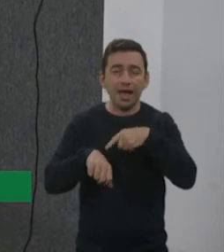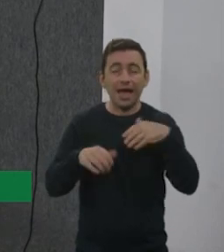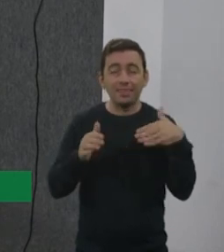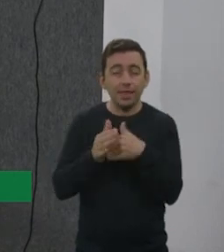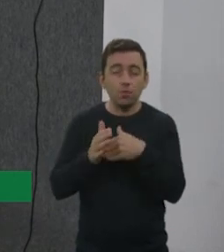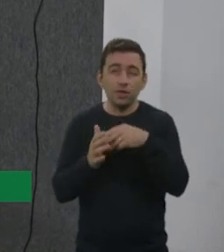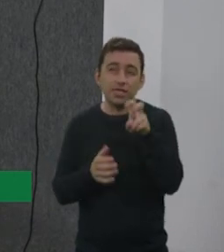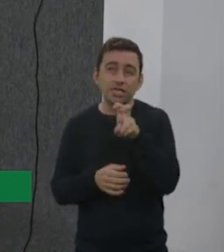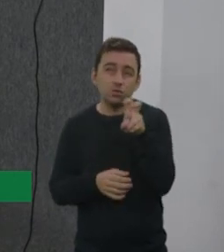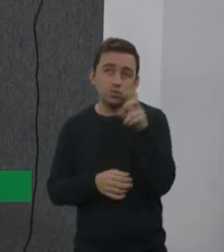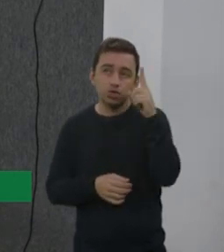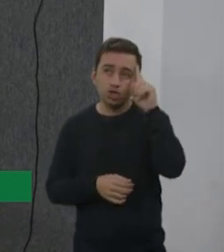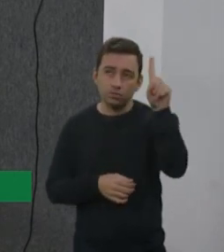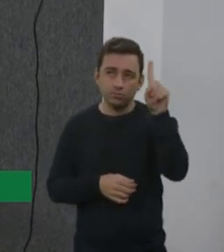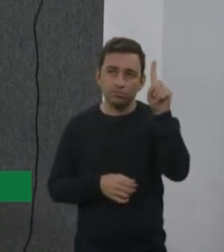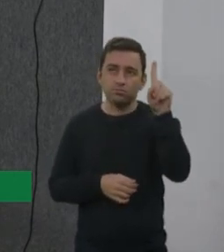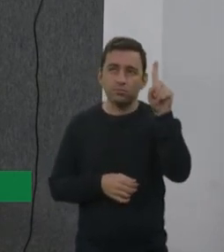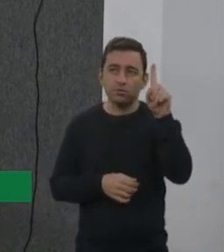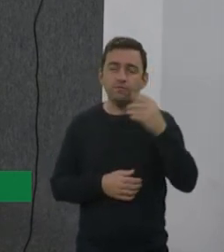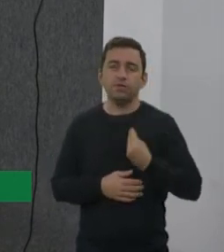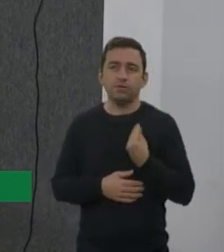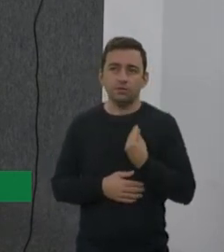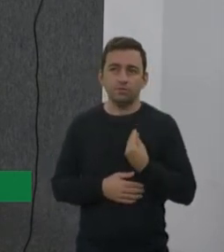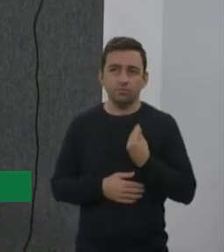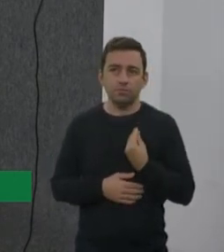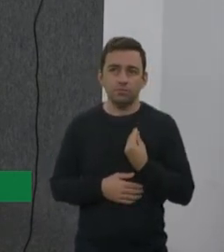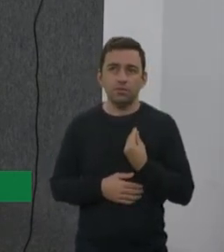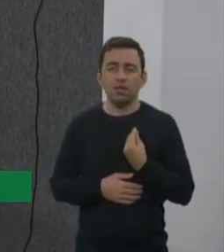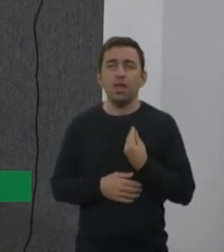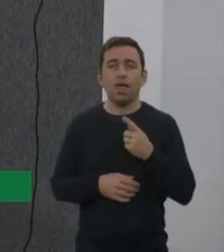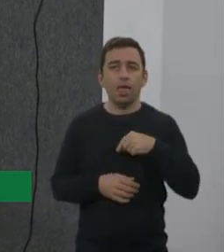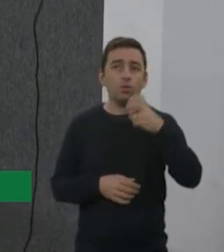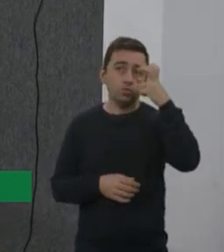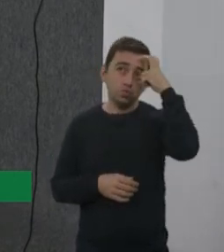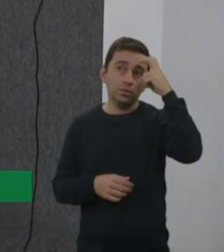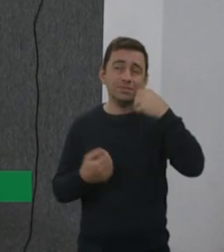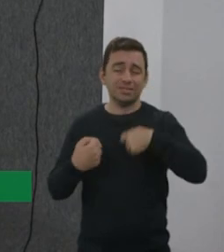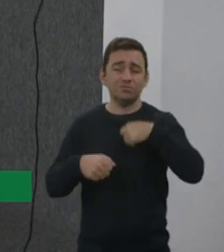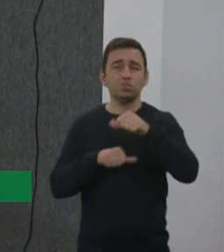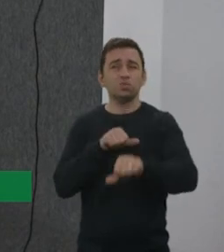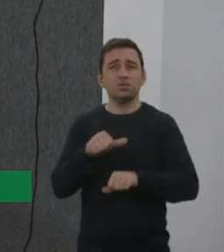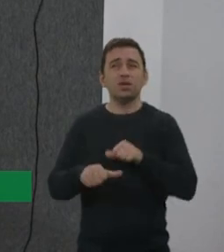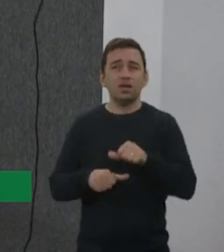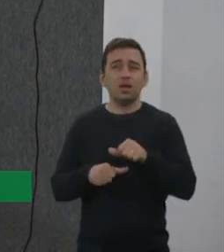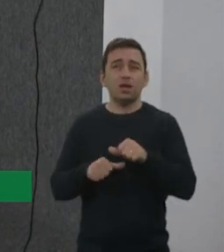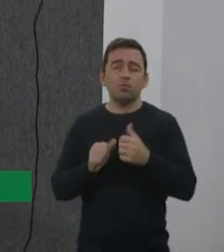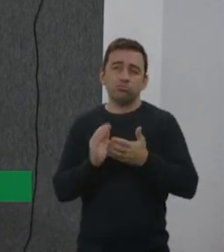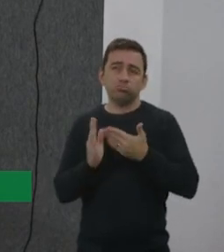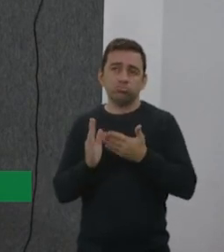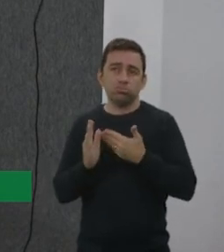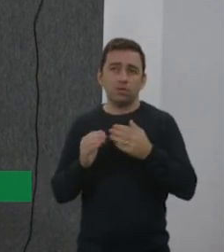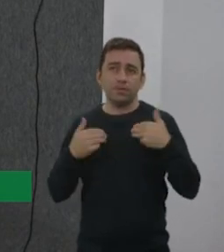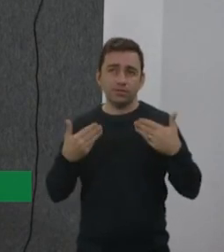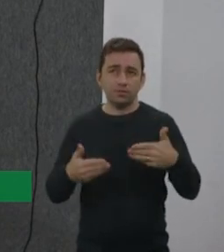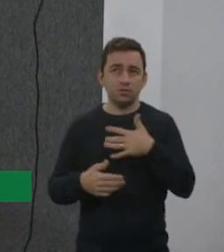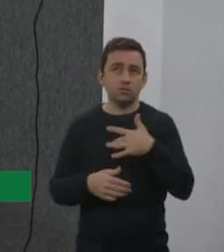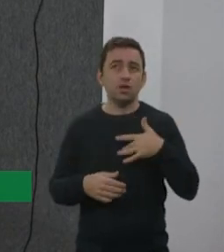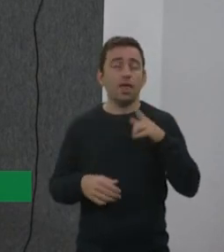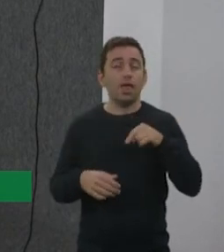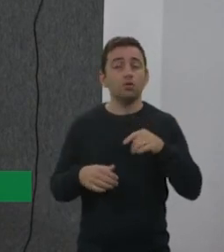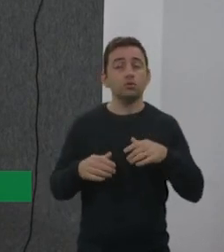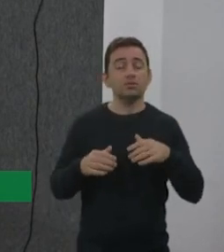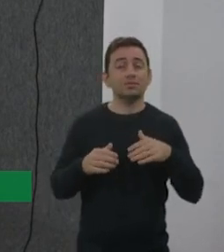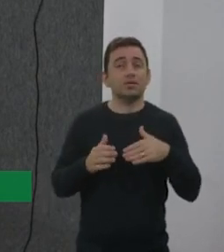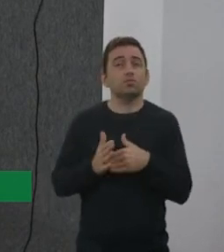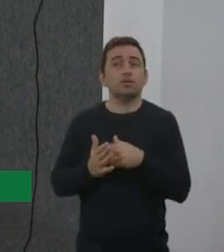vida, a 49ª hora. Essa é a cultura que a gente precisa mudar. O manual do Ministério da Saúde traz o terceiro dia de vida, mas a